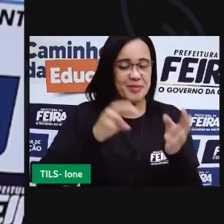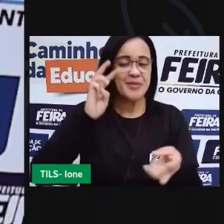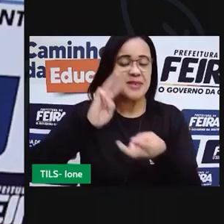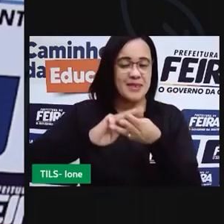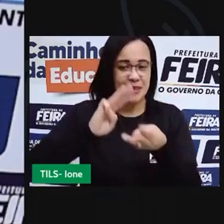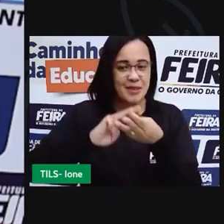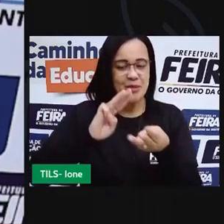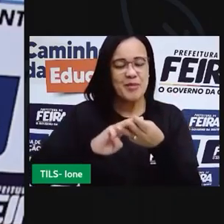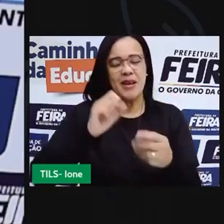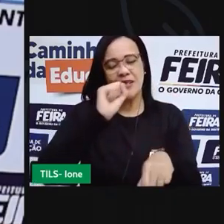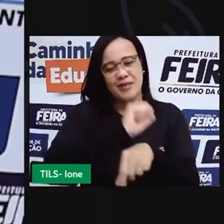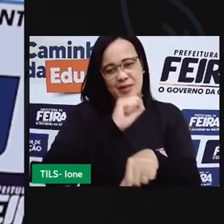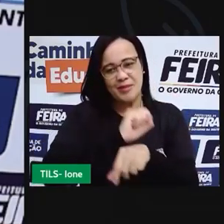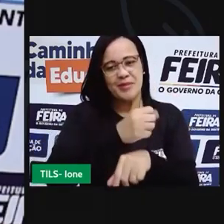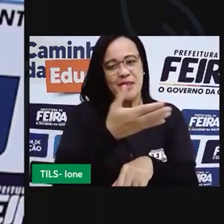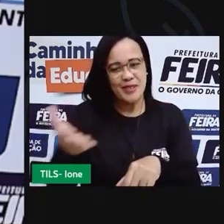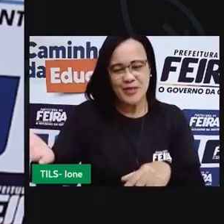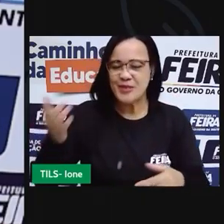retângulo.